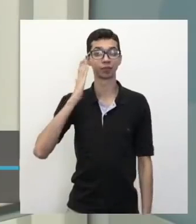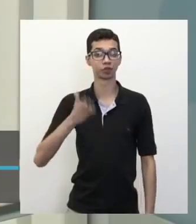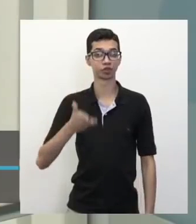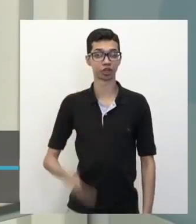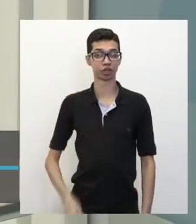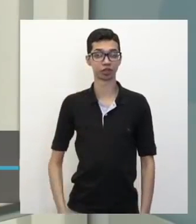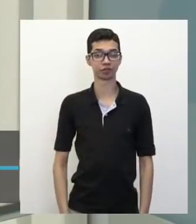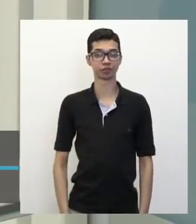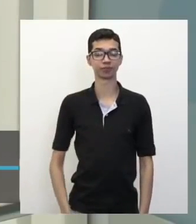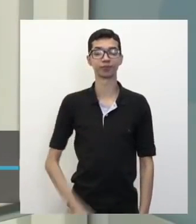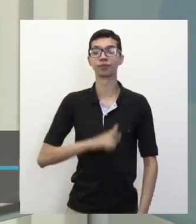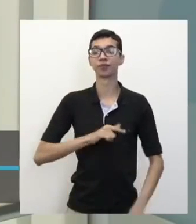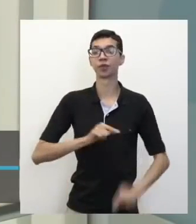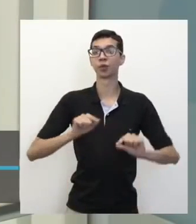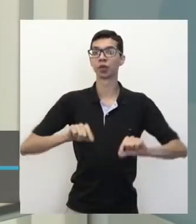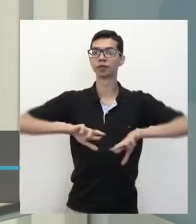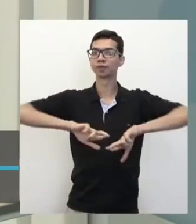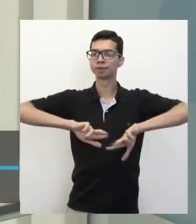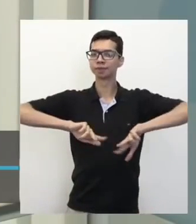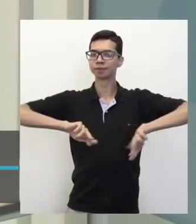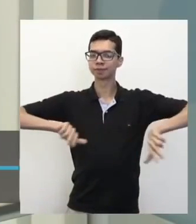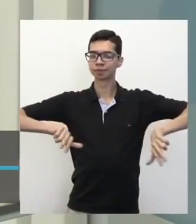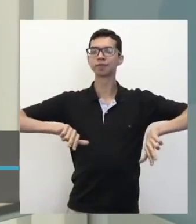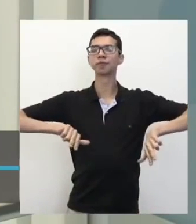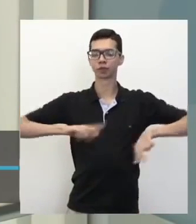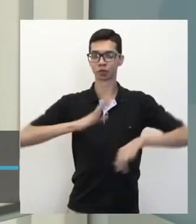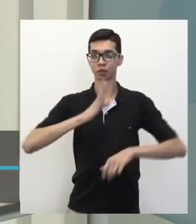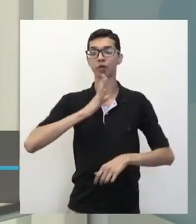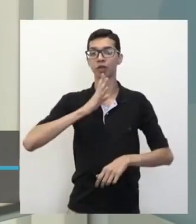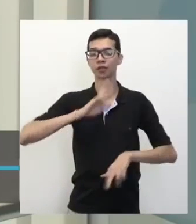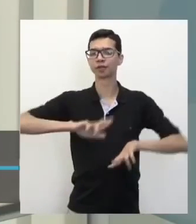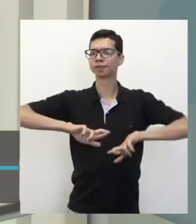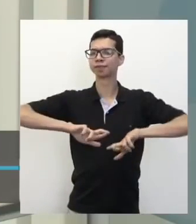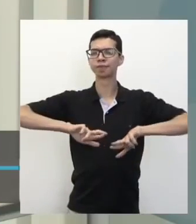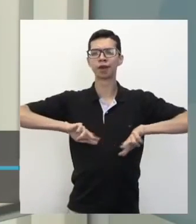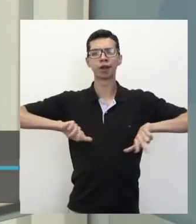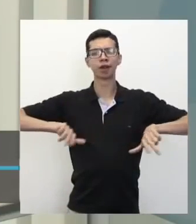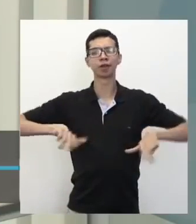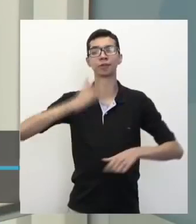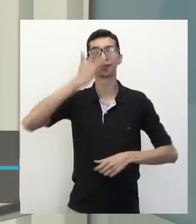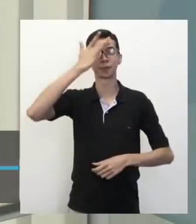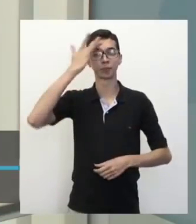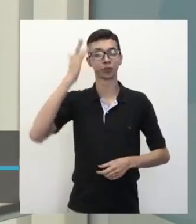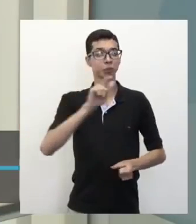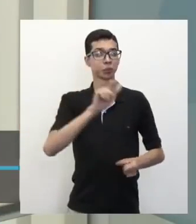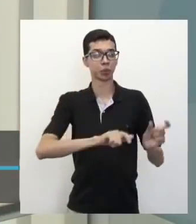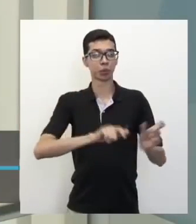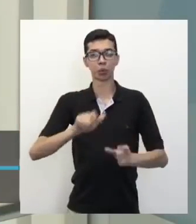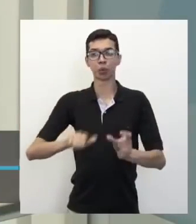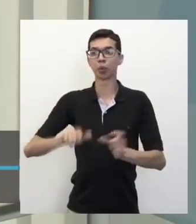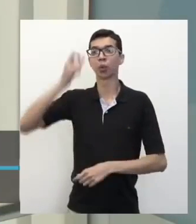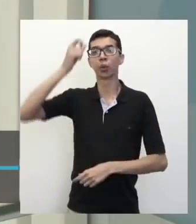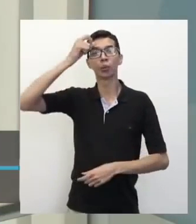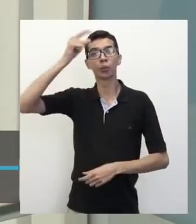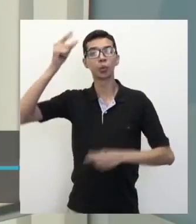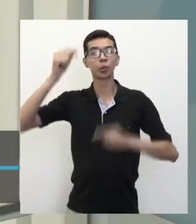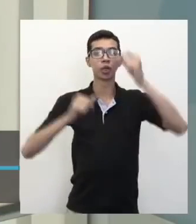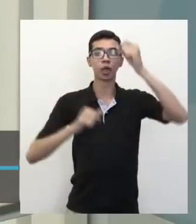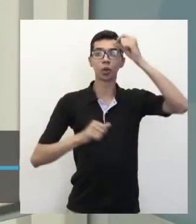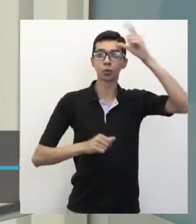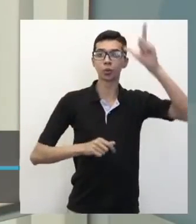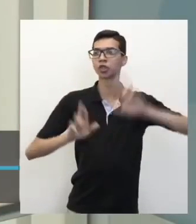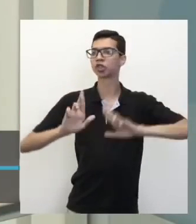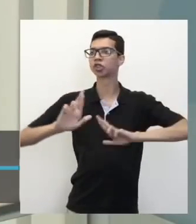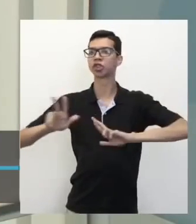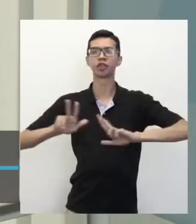temos uma diversidade, né, de conhecimentos, aí, de pessoas de culturas diferentes e que